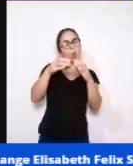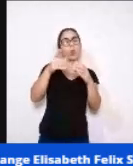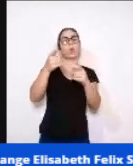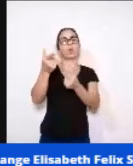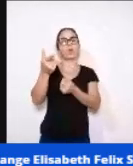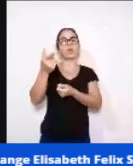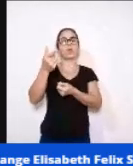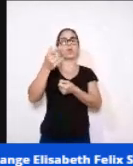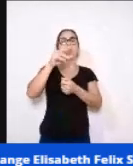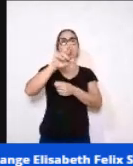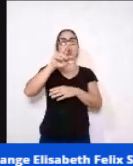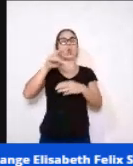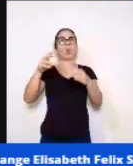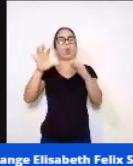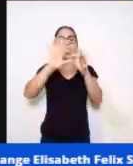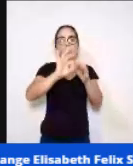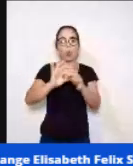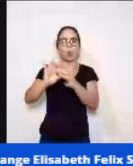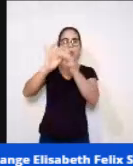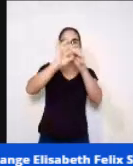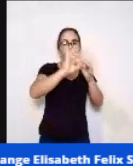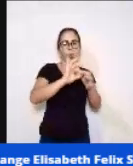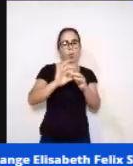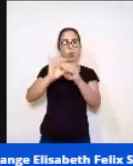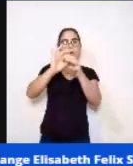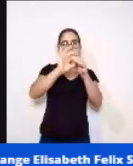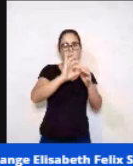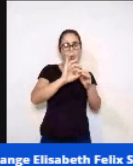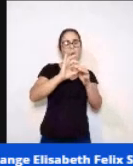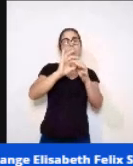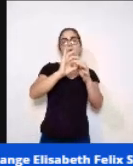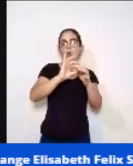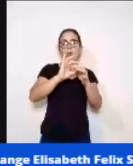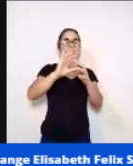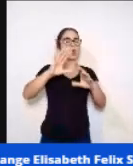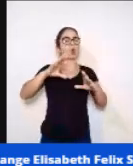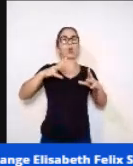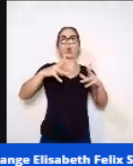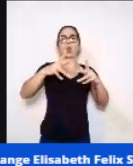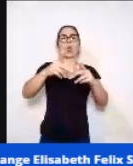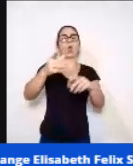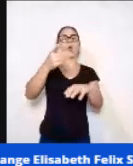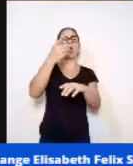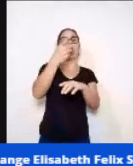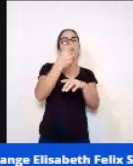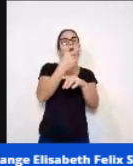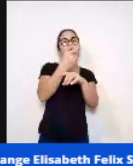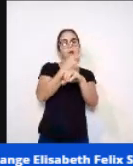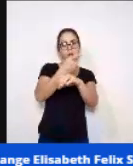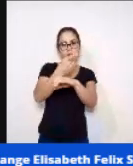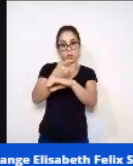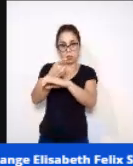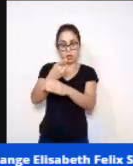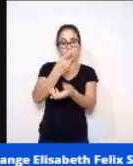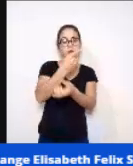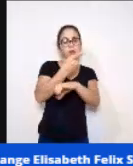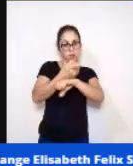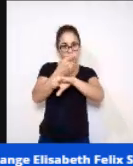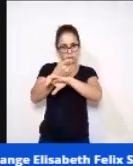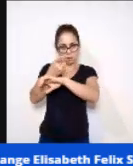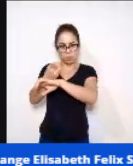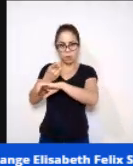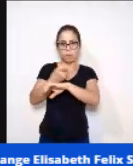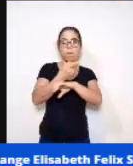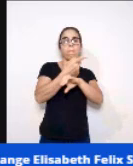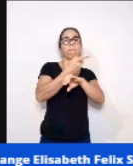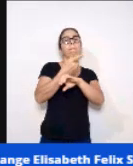sobre componentes curriculares de todas as áreas ou das mais diversas áreas, e eles passam por um determinado crivo. Então,